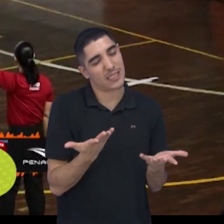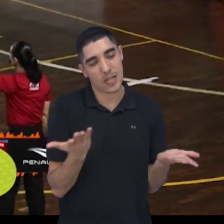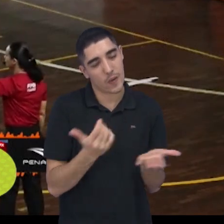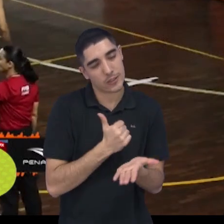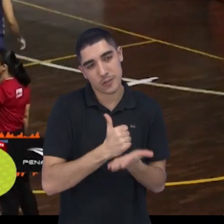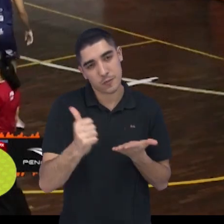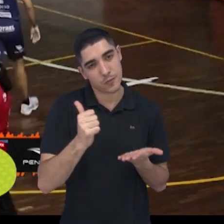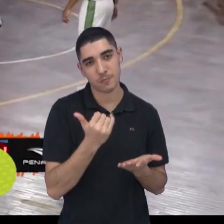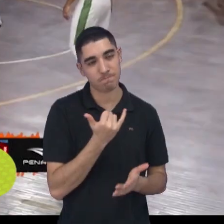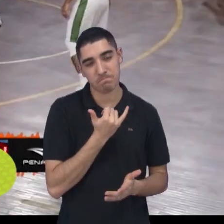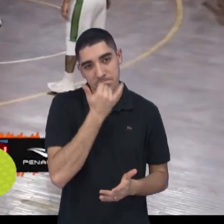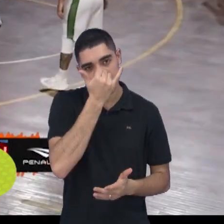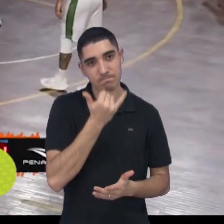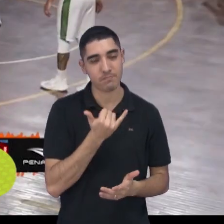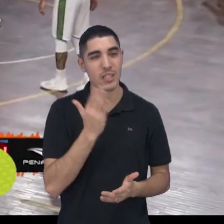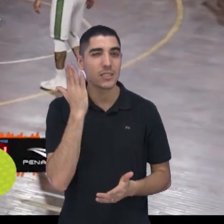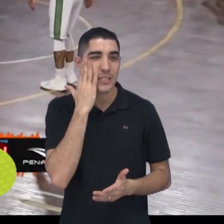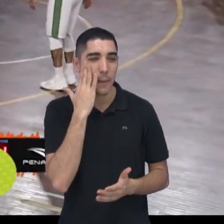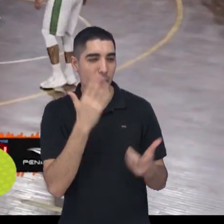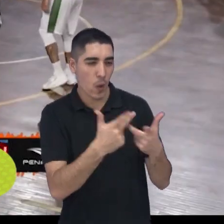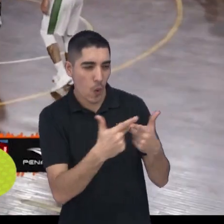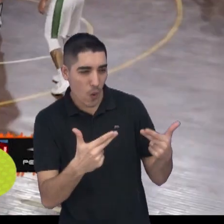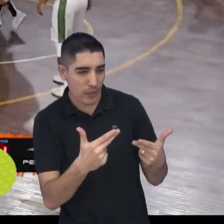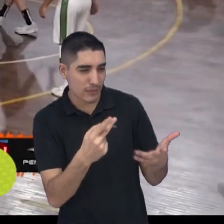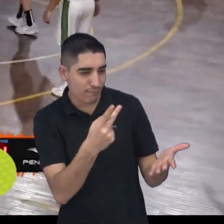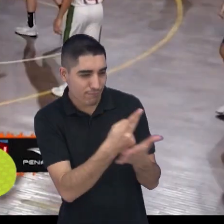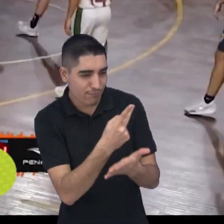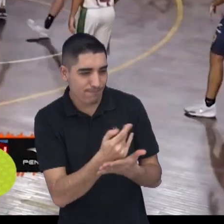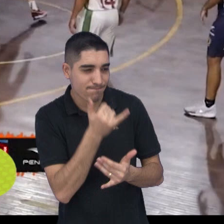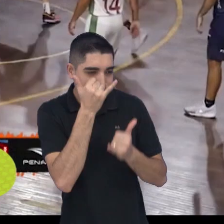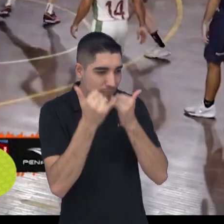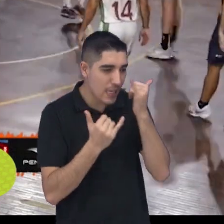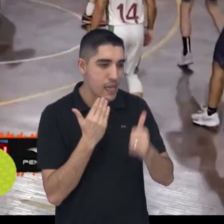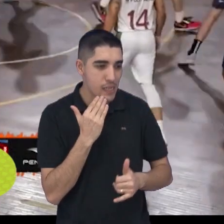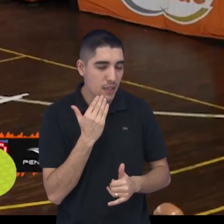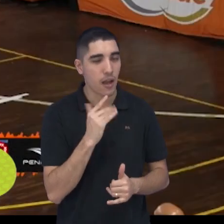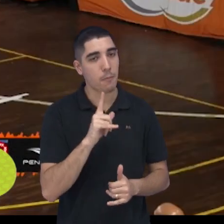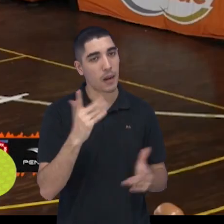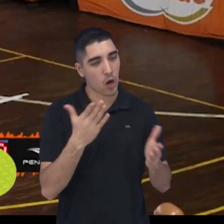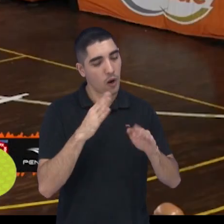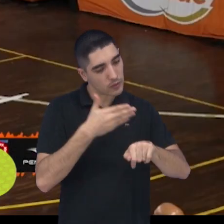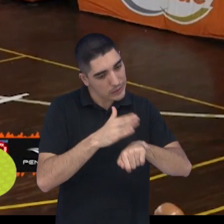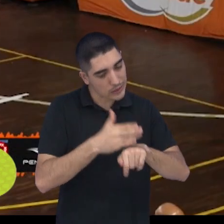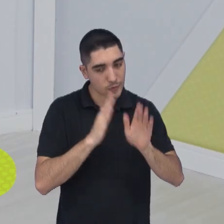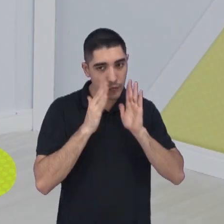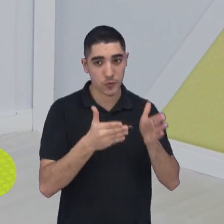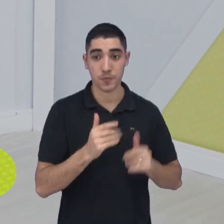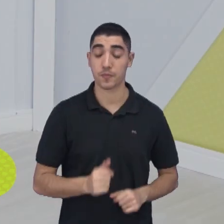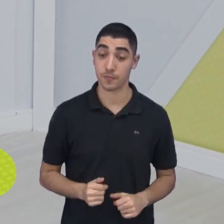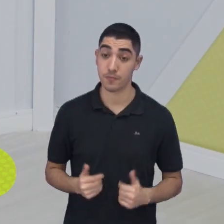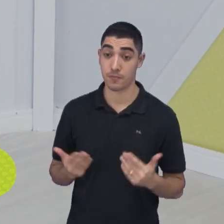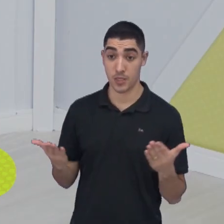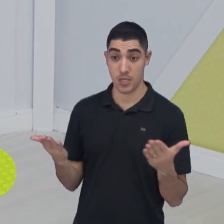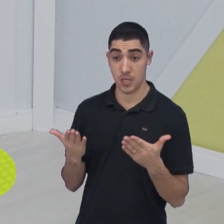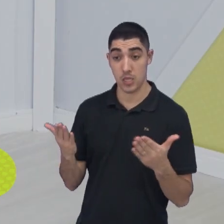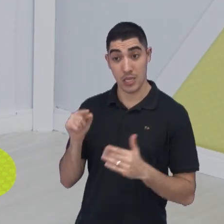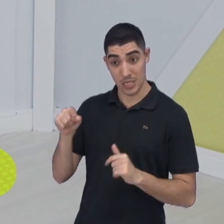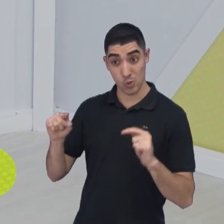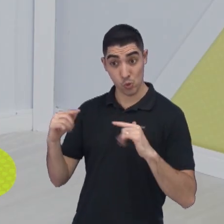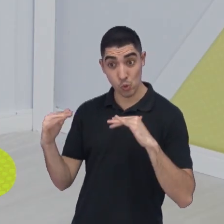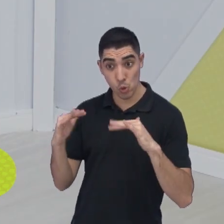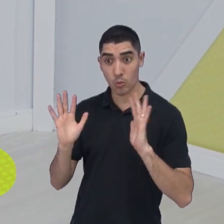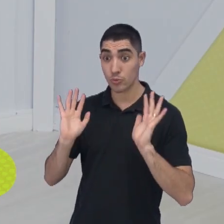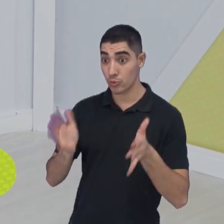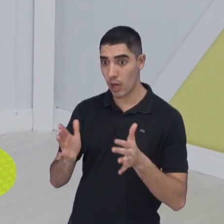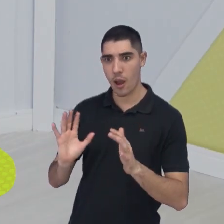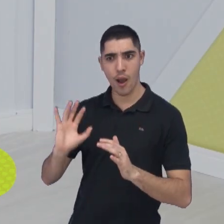né, ver o que tem de errado, o que tem de certo, para as próximas 2 partidas. Pois é, e o jogo teve bastante alternância